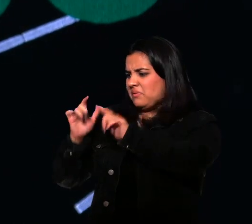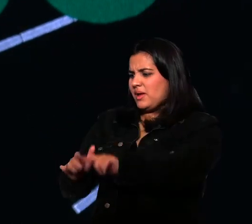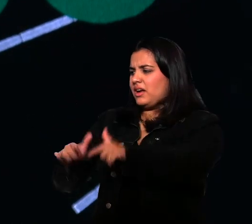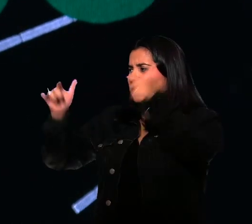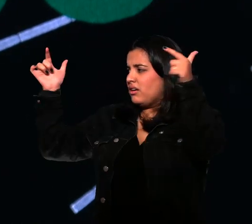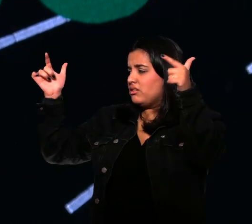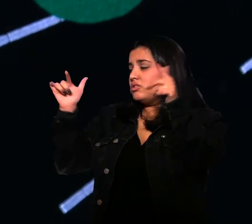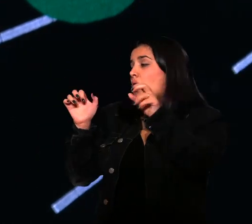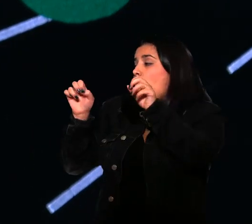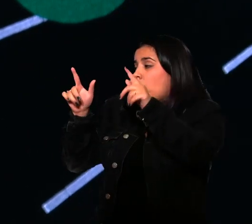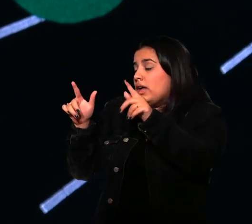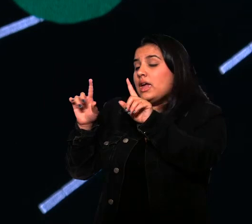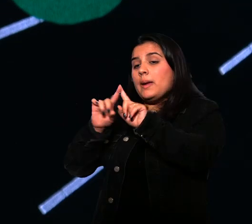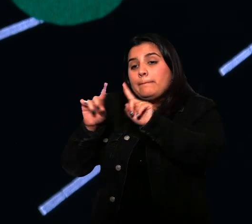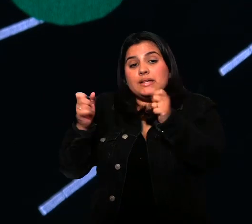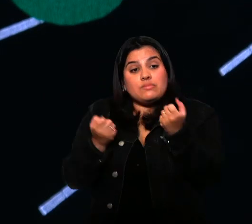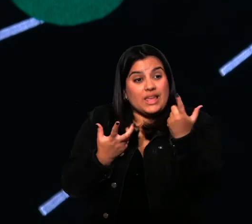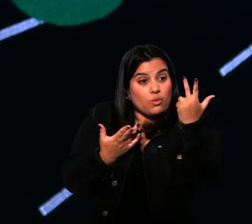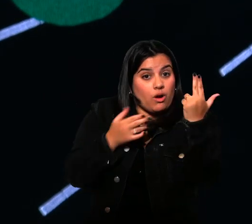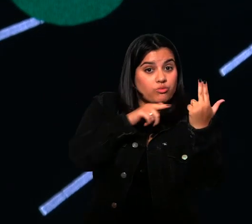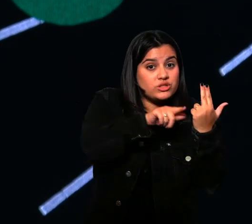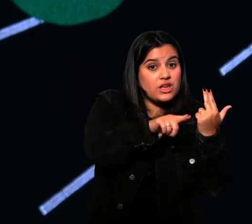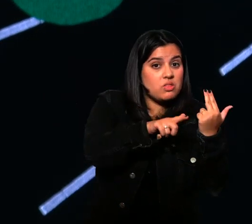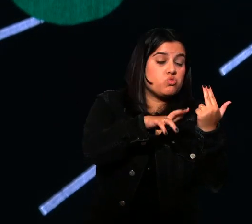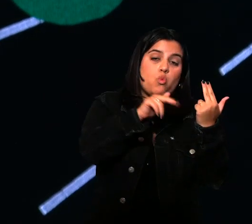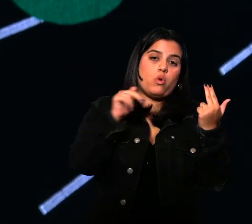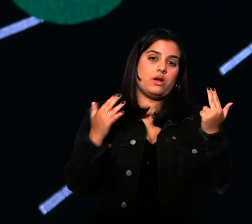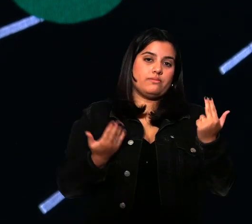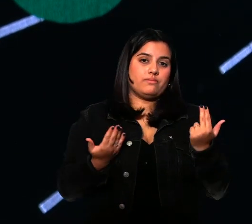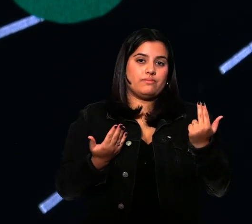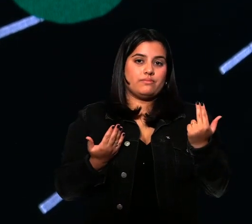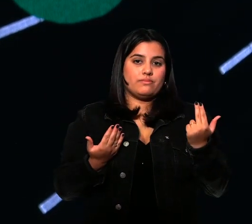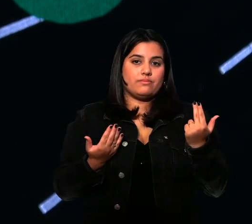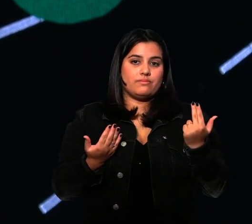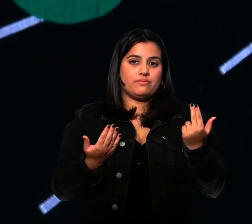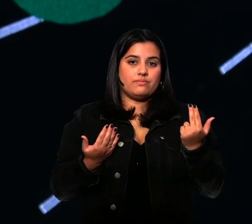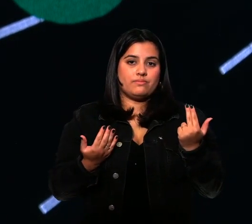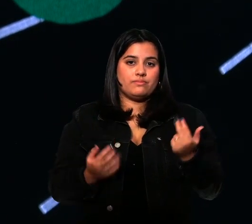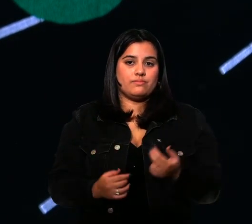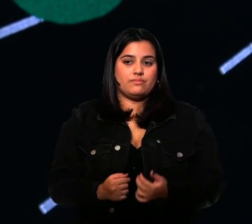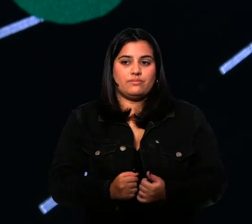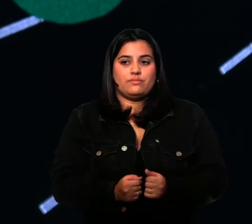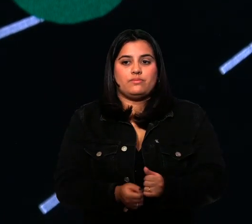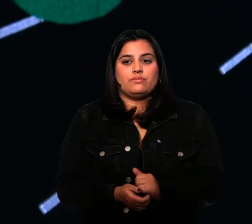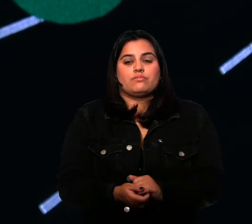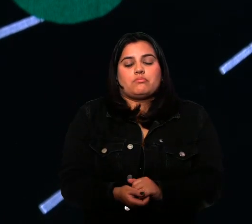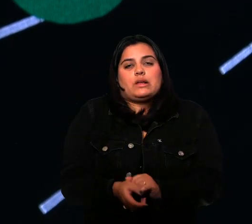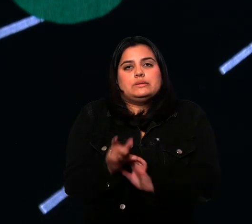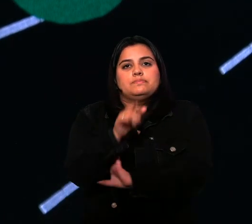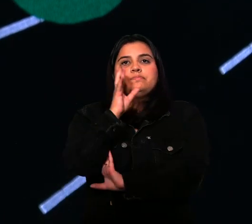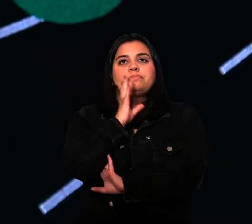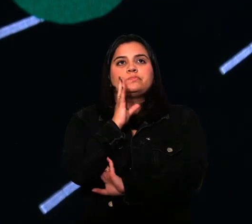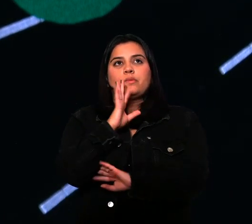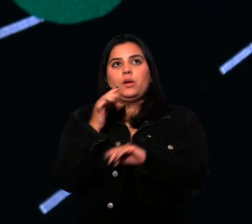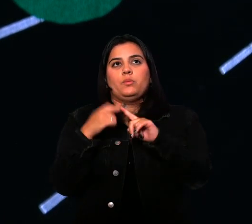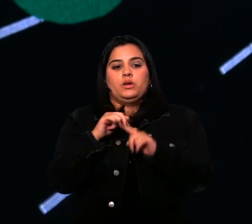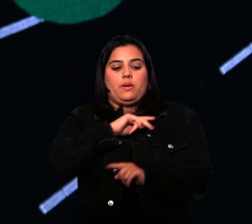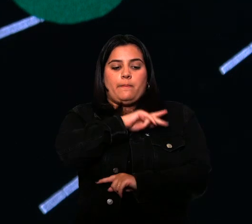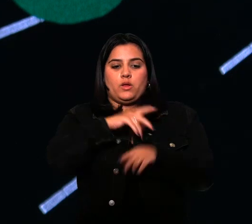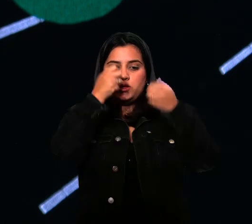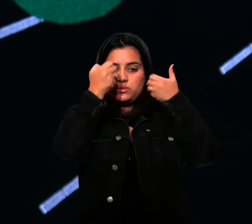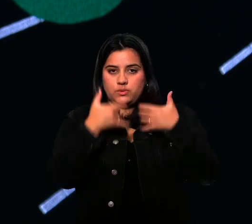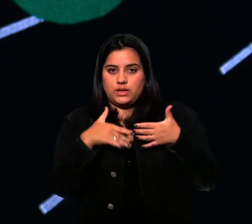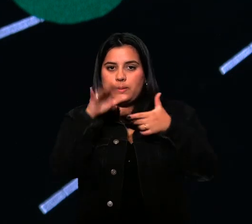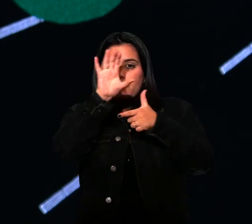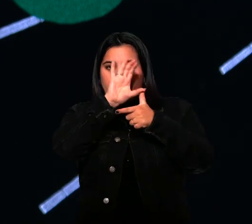vai ter alguém igual você. E é interessante porque quando Paulo fala sobre unidade, no 1 Coríntios capítulo